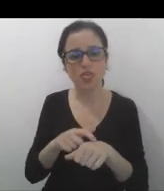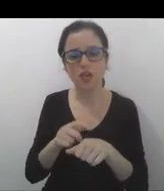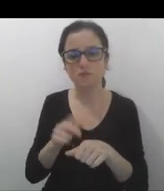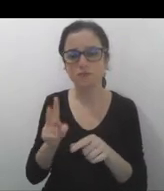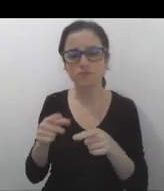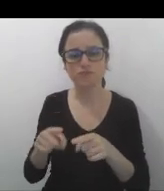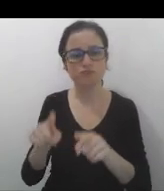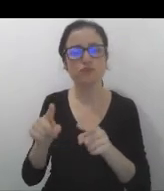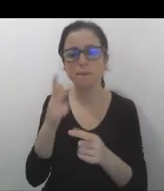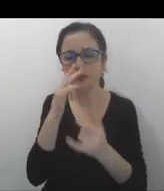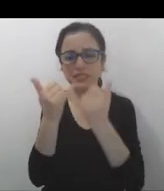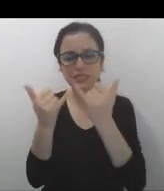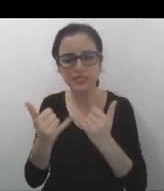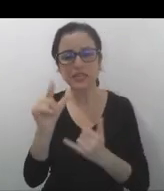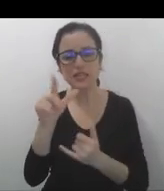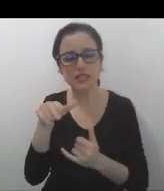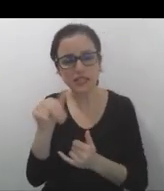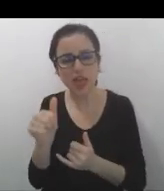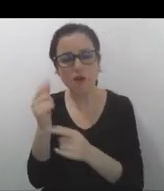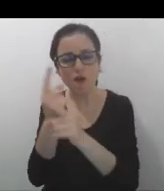apresenta. E, ao mesmo tempo, quer dizer,